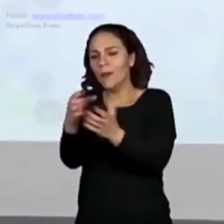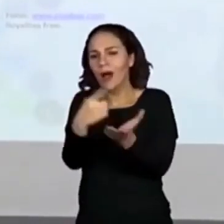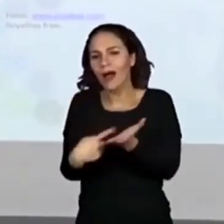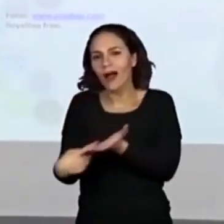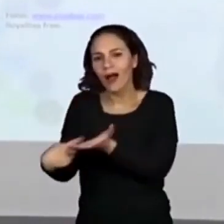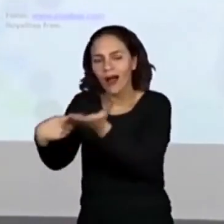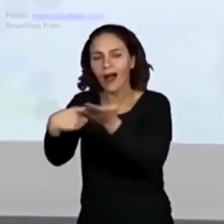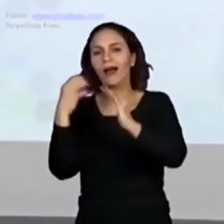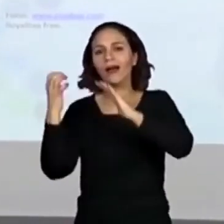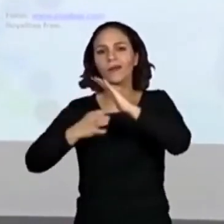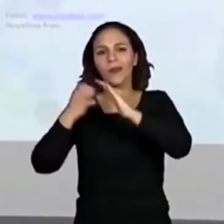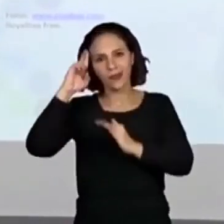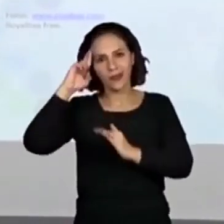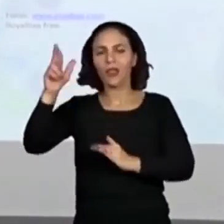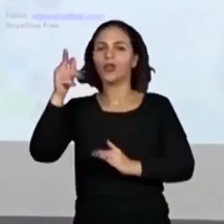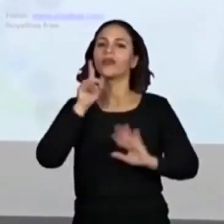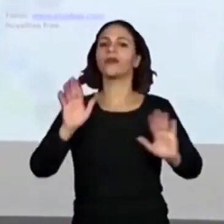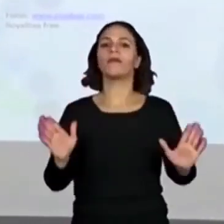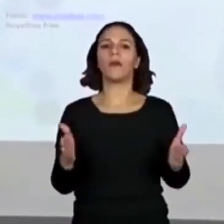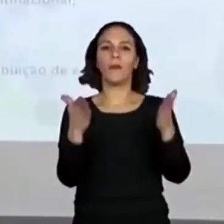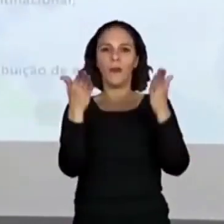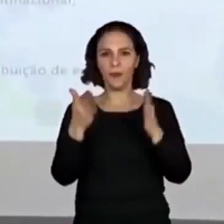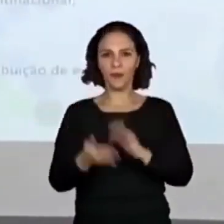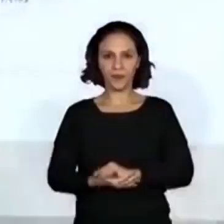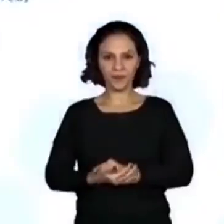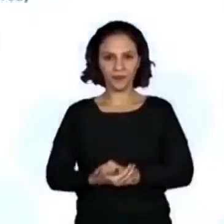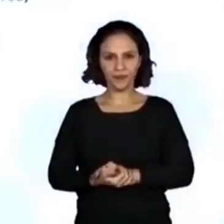se conseguir desenvolver.